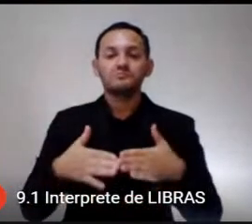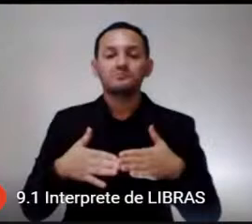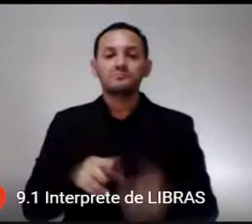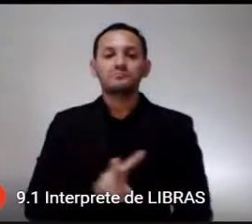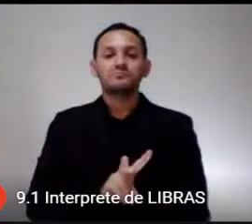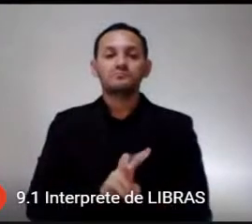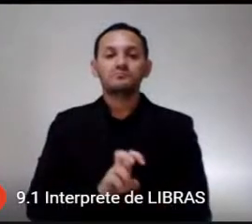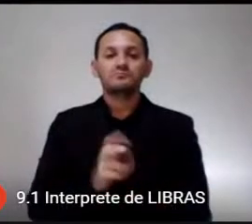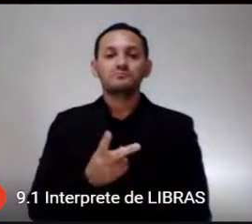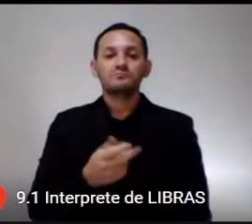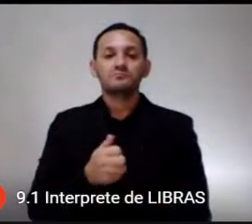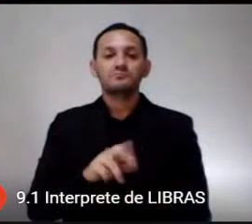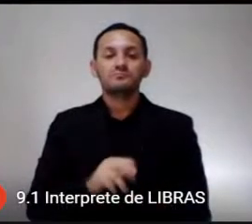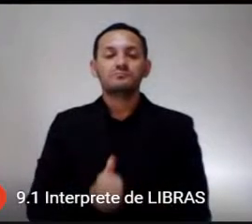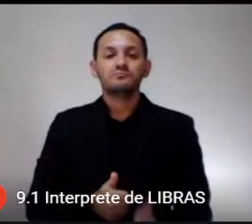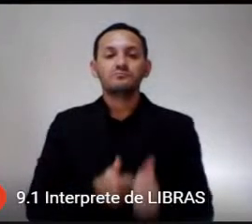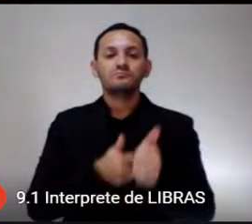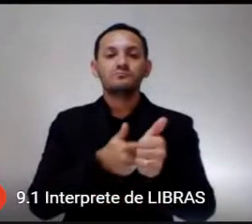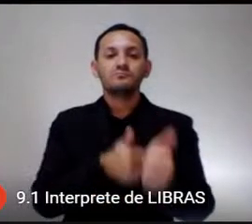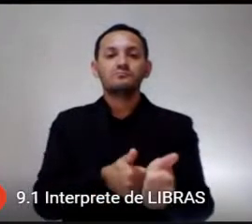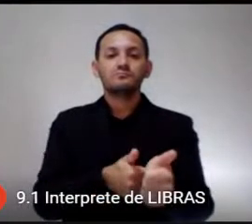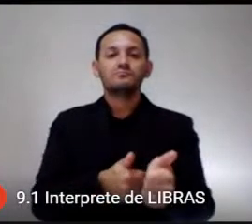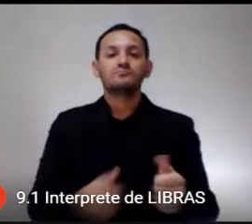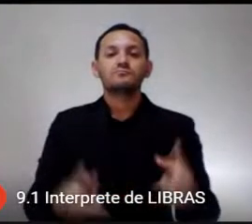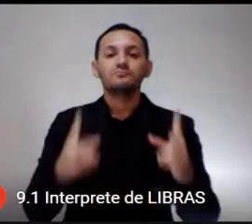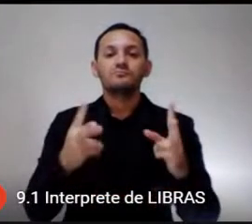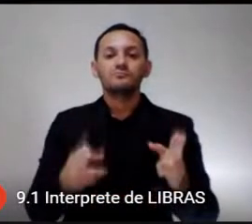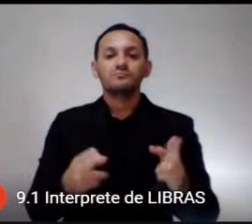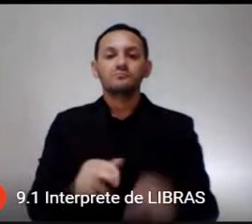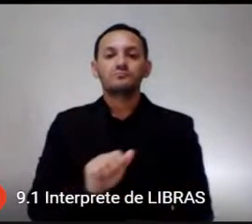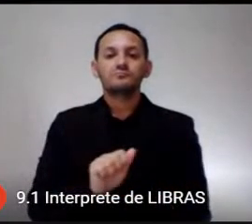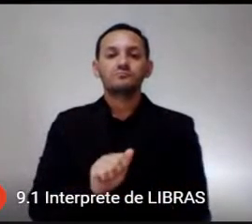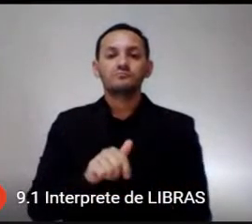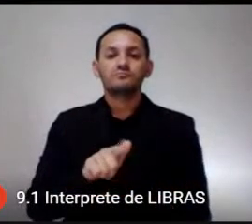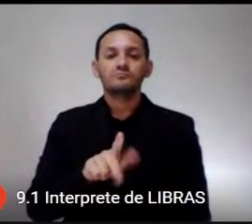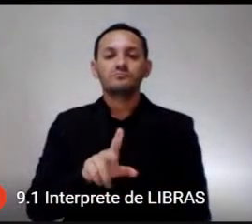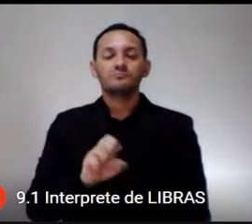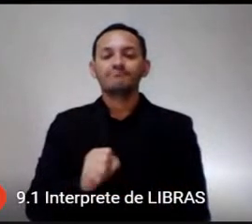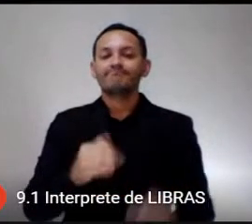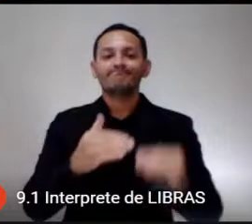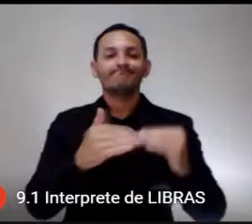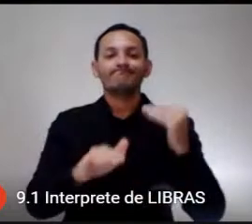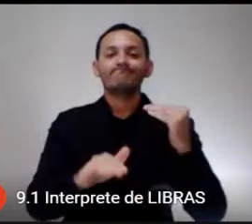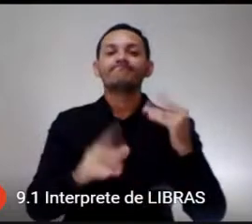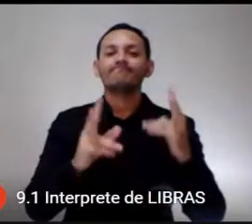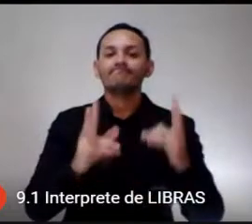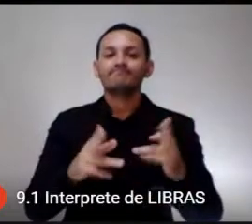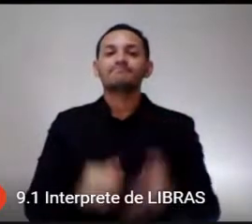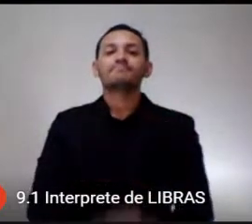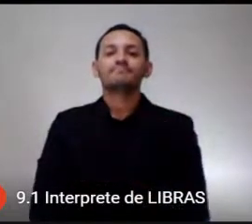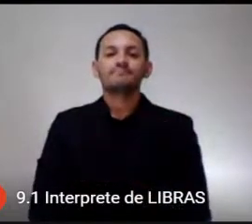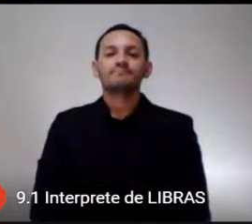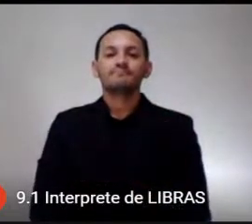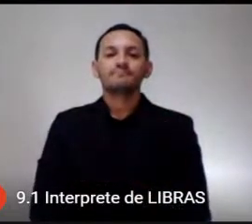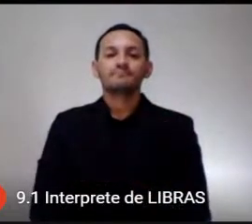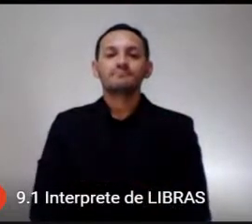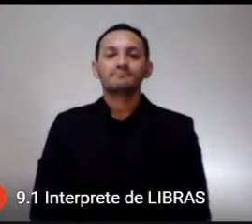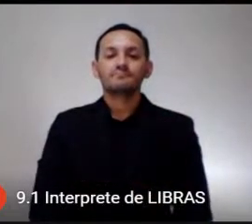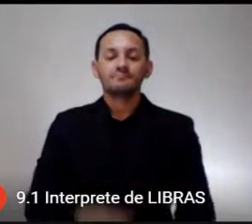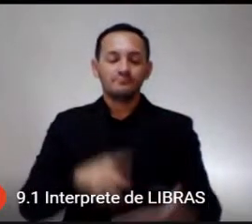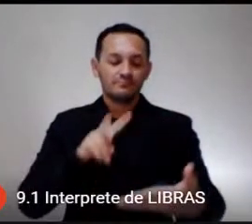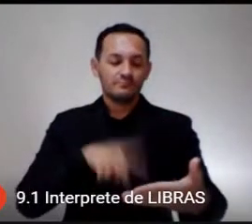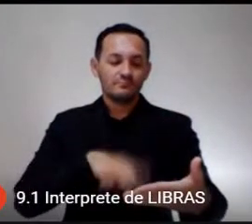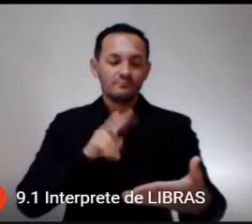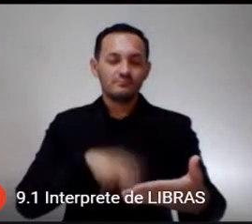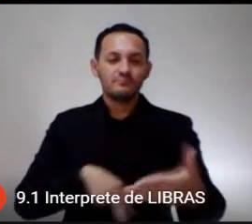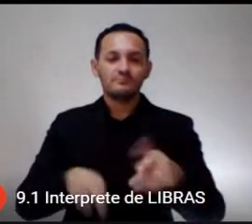Clay, vou acompanhar o voto da doutora Ângela, o voto divergente, porque inclusive eu estou aqui em minhas mãos o